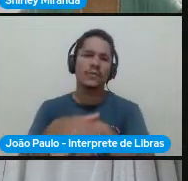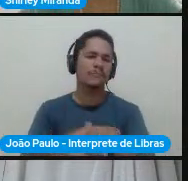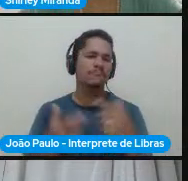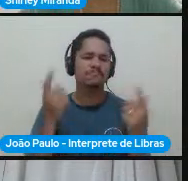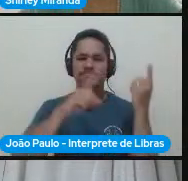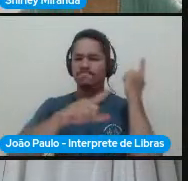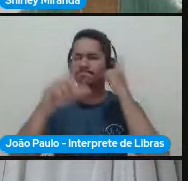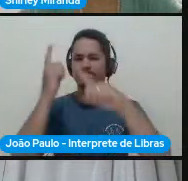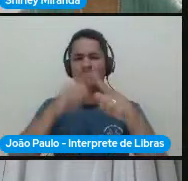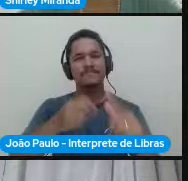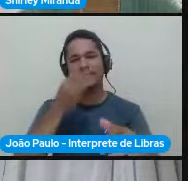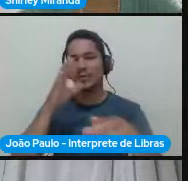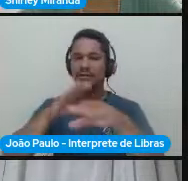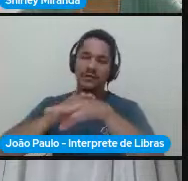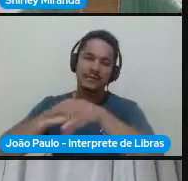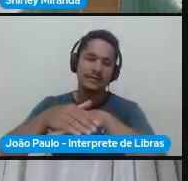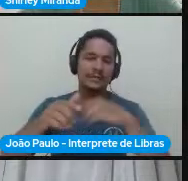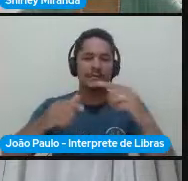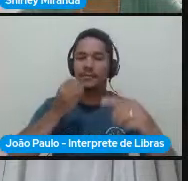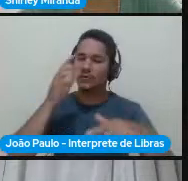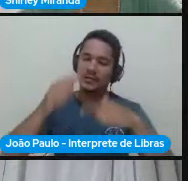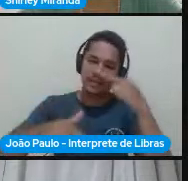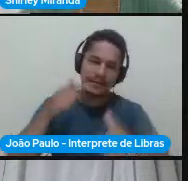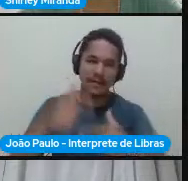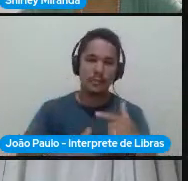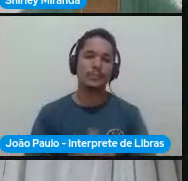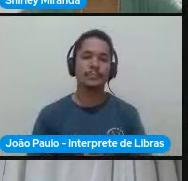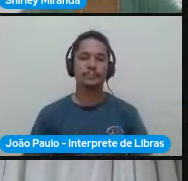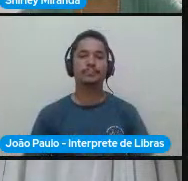bom trabalho e vamos em frente.